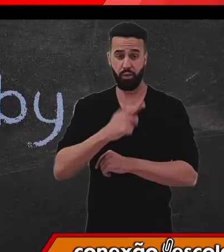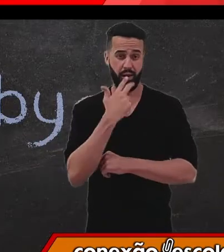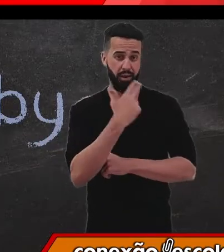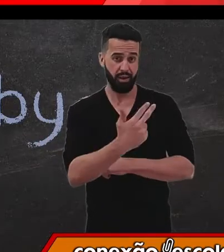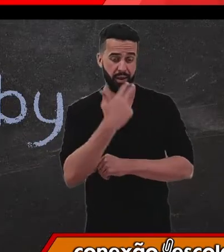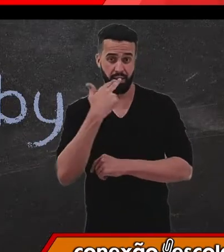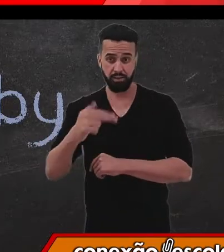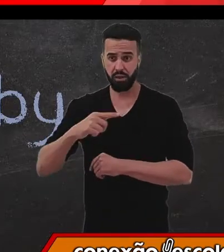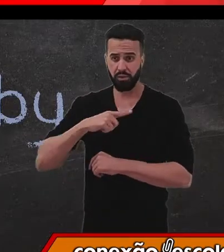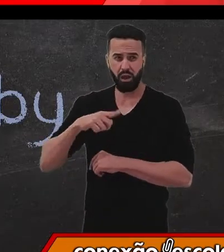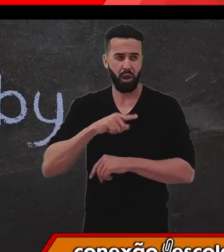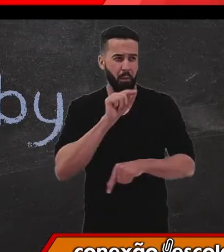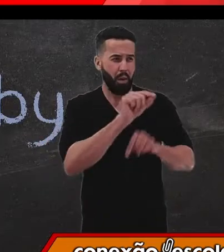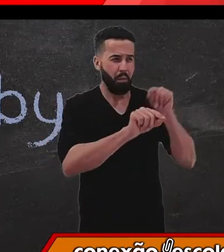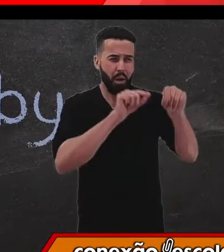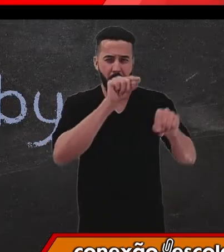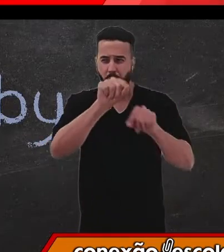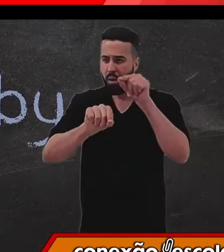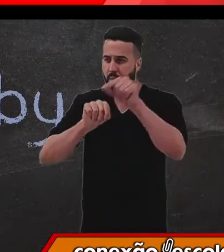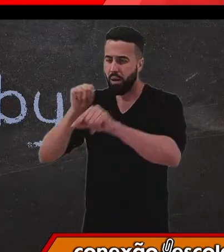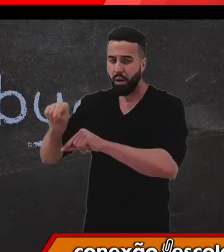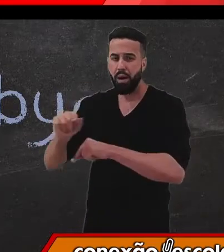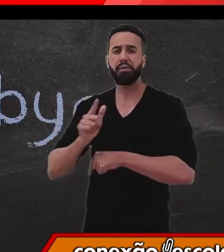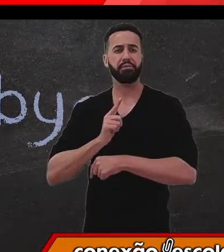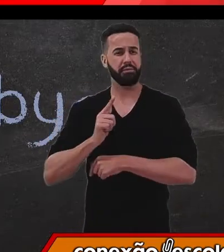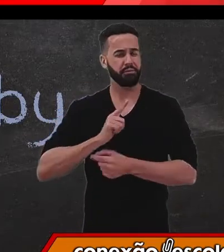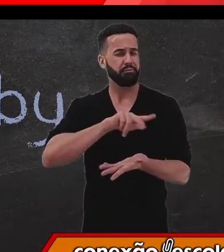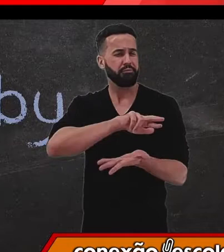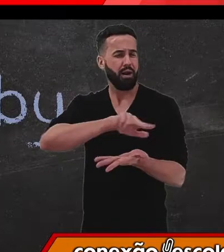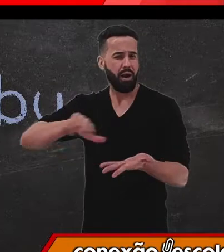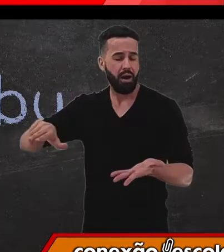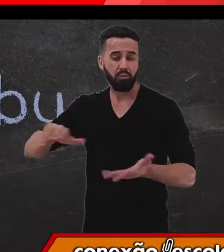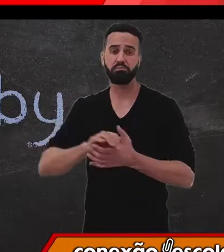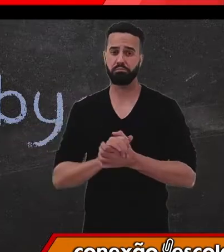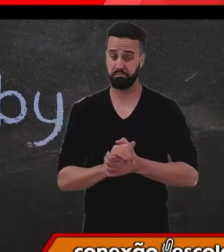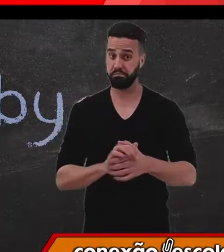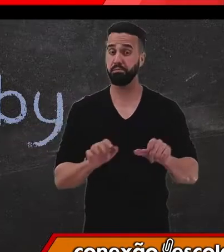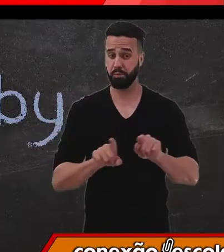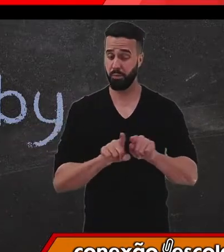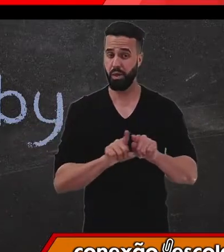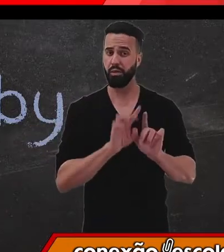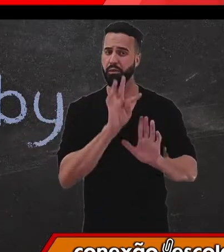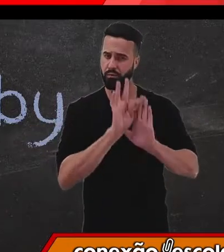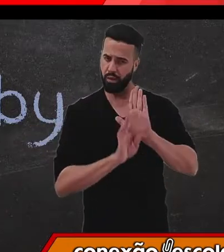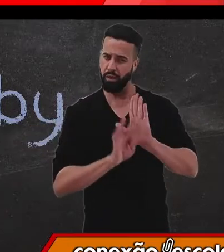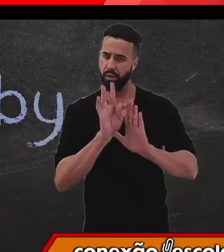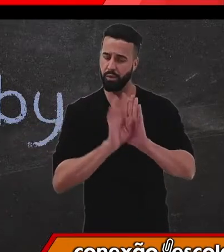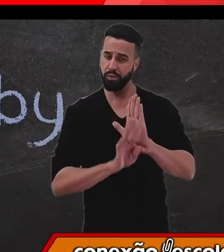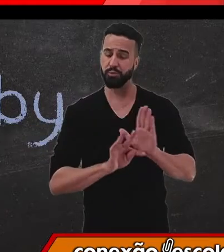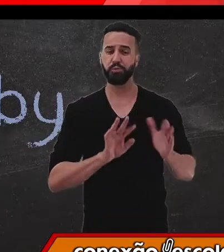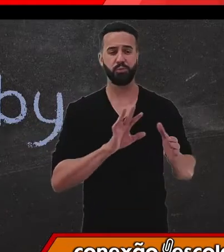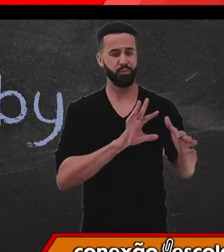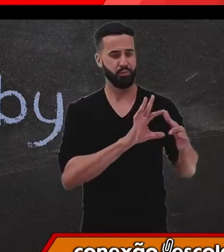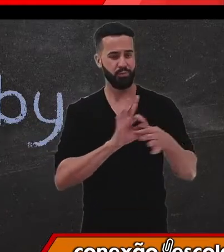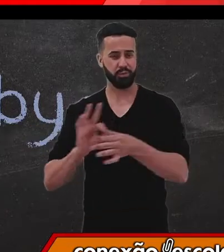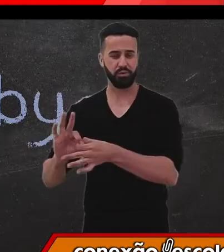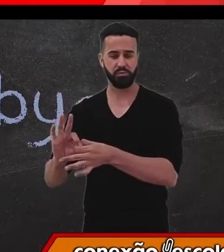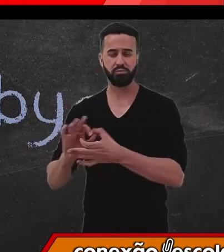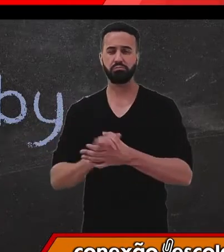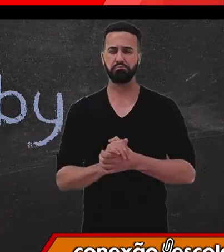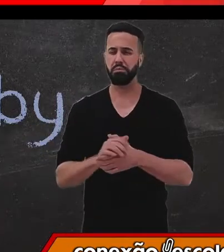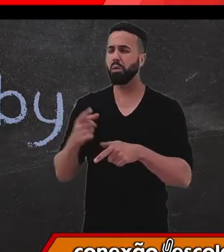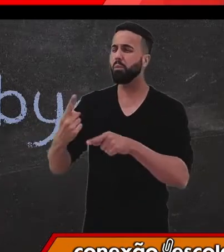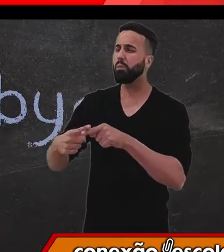em muitos lugares, em muitas ocasiões e em muitos textos e contextos, né? Por que isso,